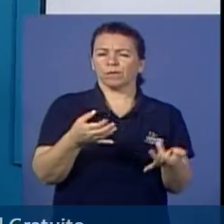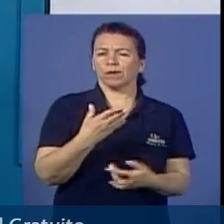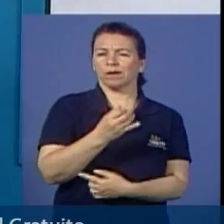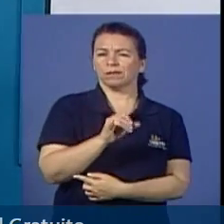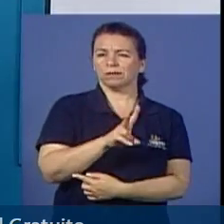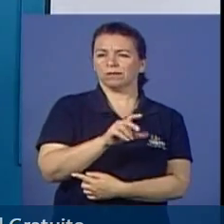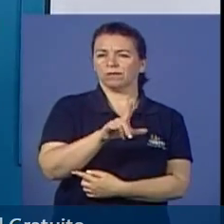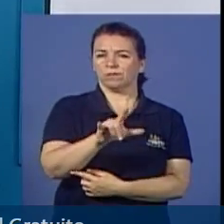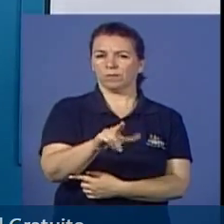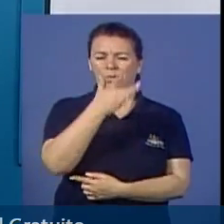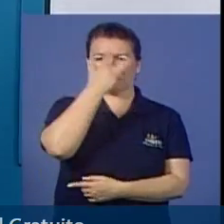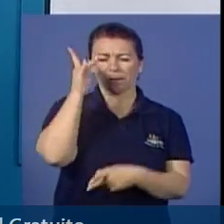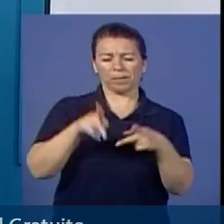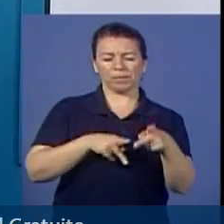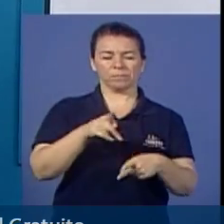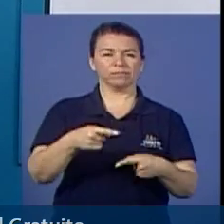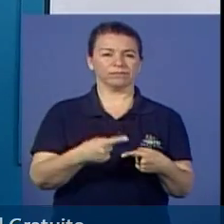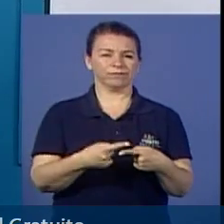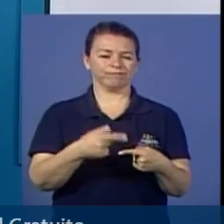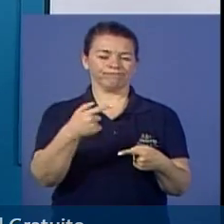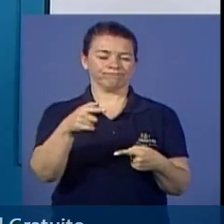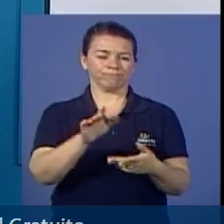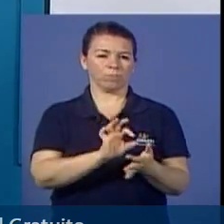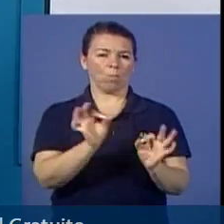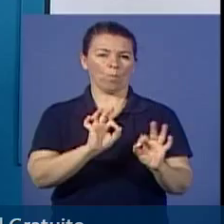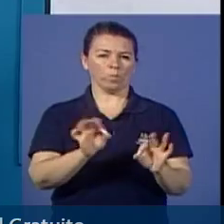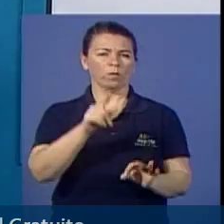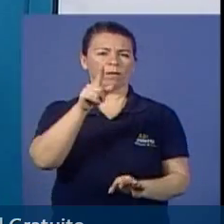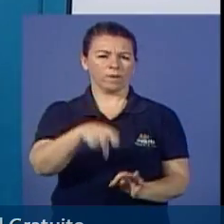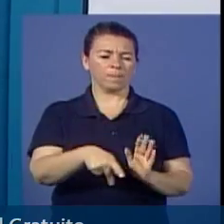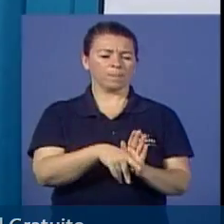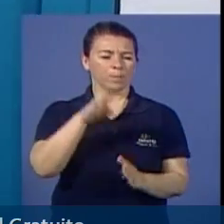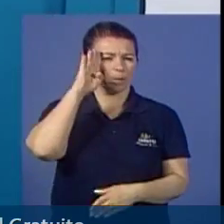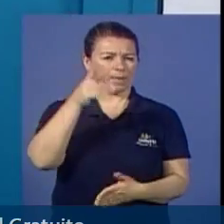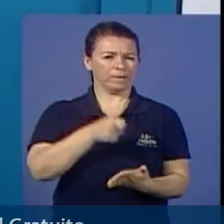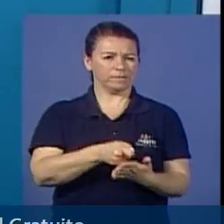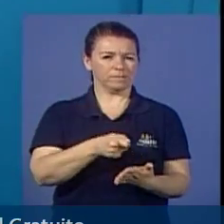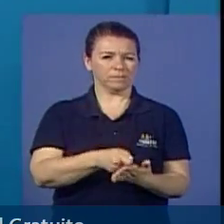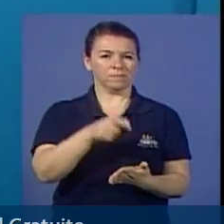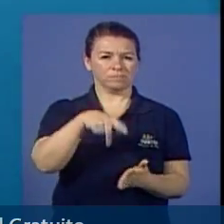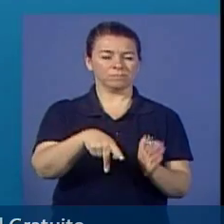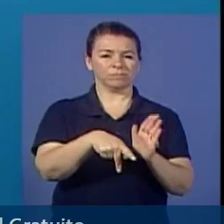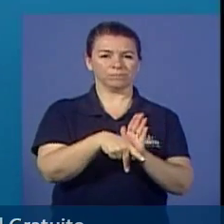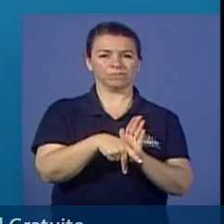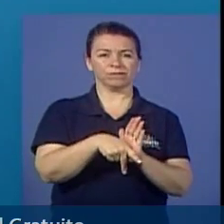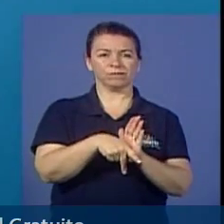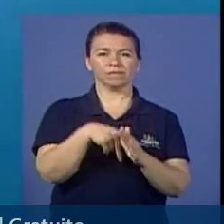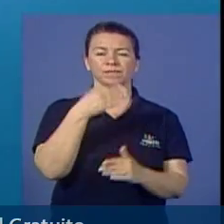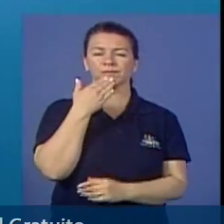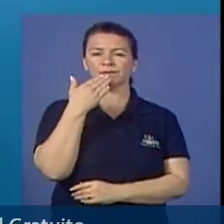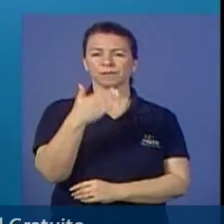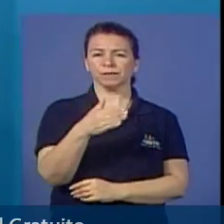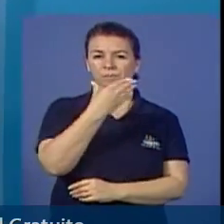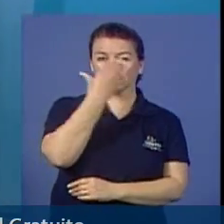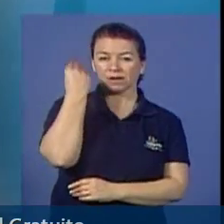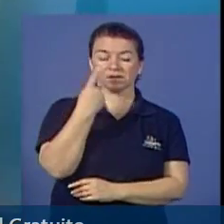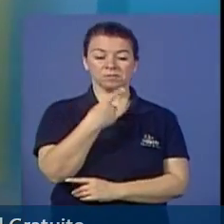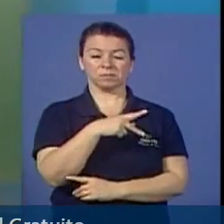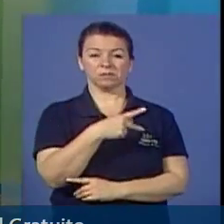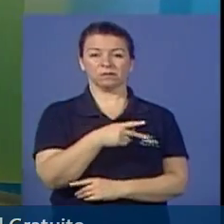Quando ele passou pra reserva, mas não tinha nada de civil. Ele era militar mesmo. O homem do cavalo que pediu que nós esquecêssemos dele.